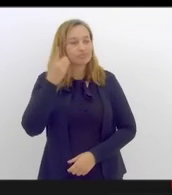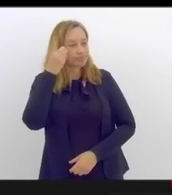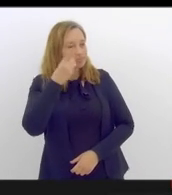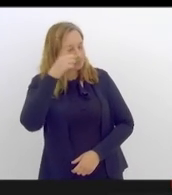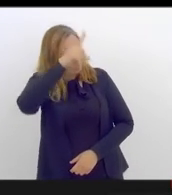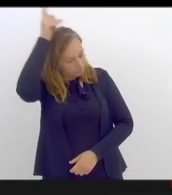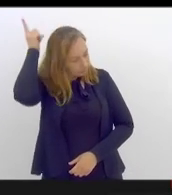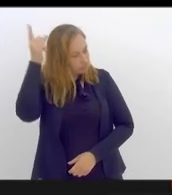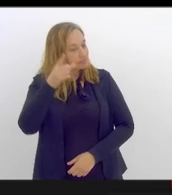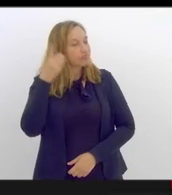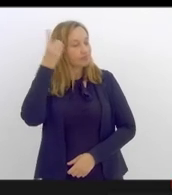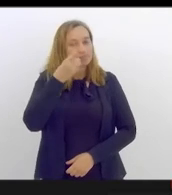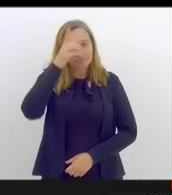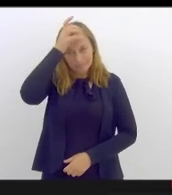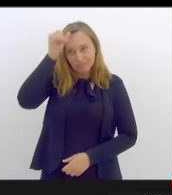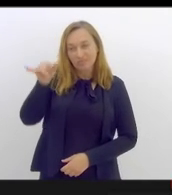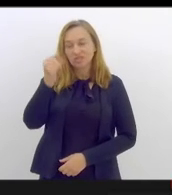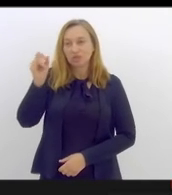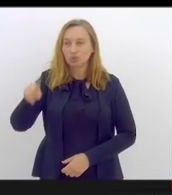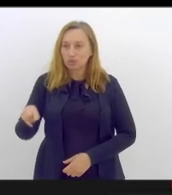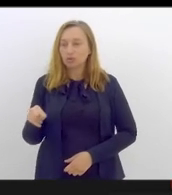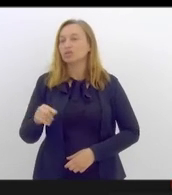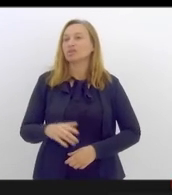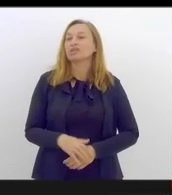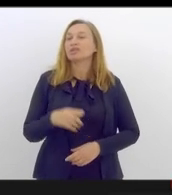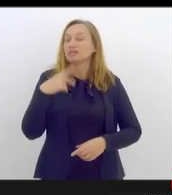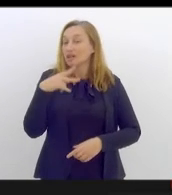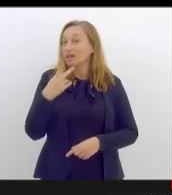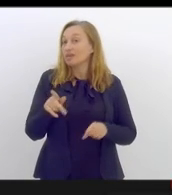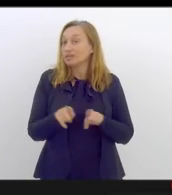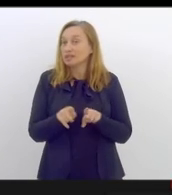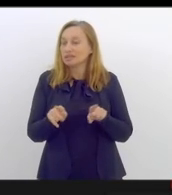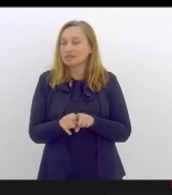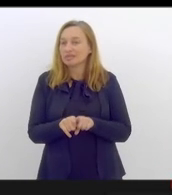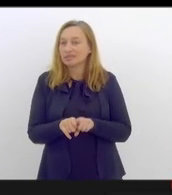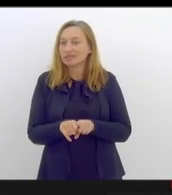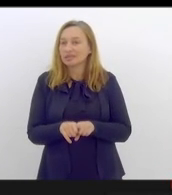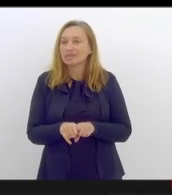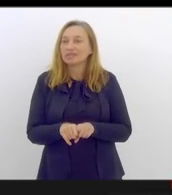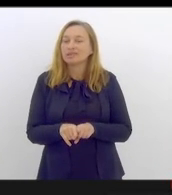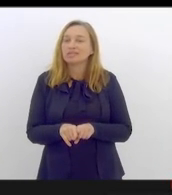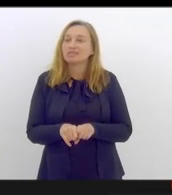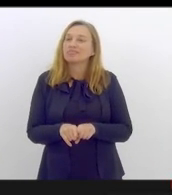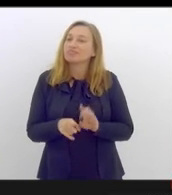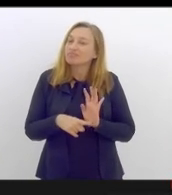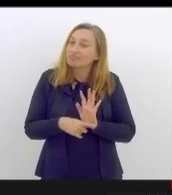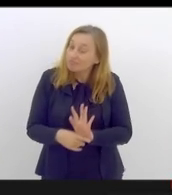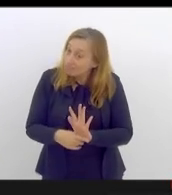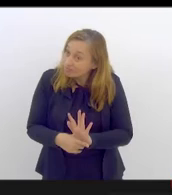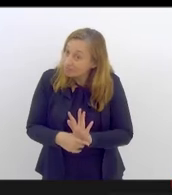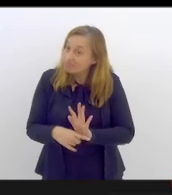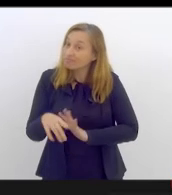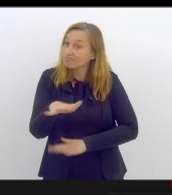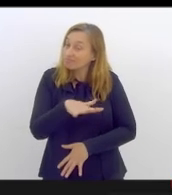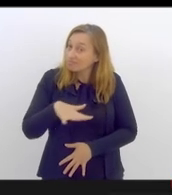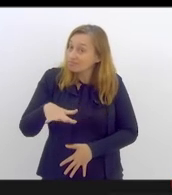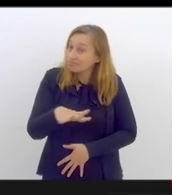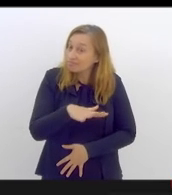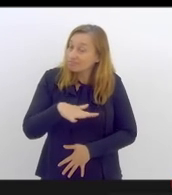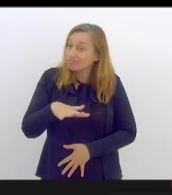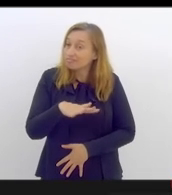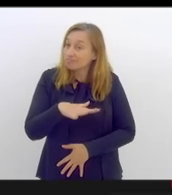Deputado tia Ju eh considerar também a minha contribuição nessa área do da